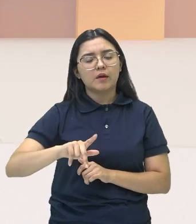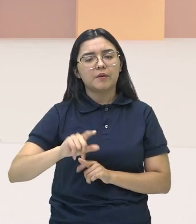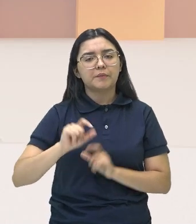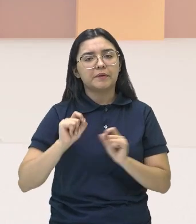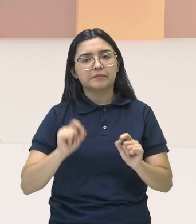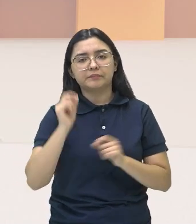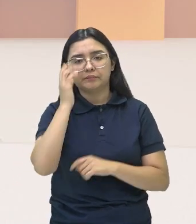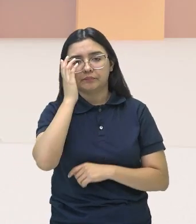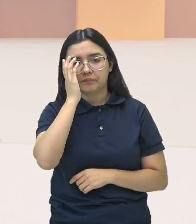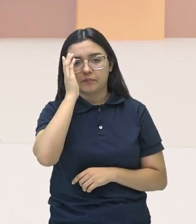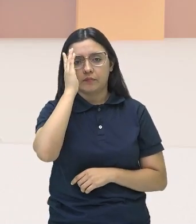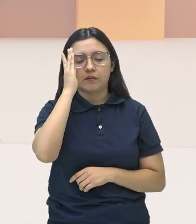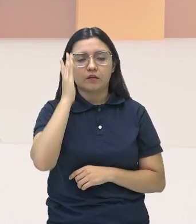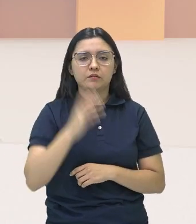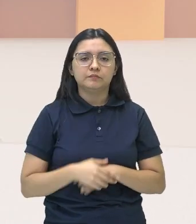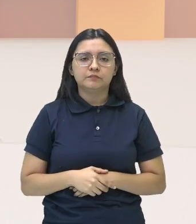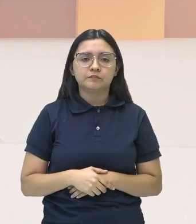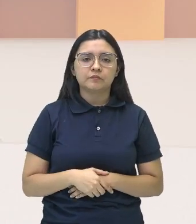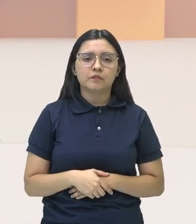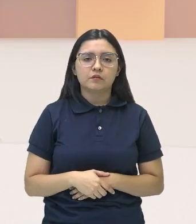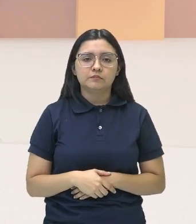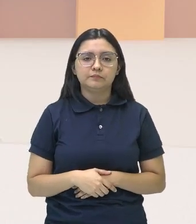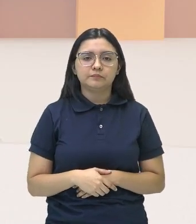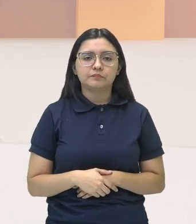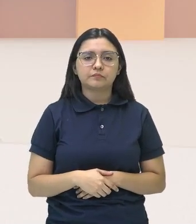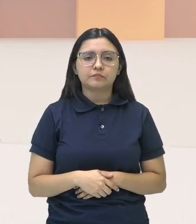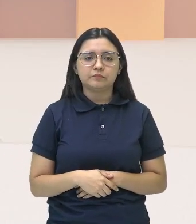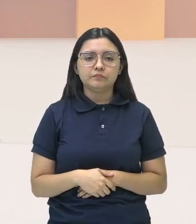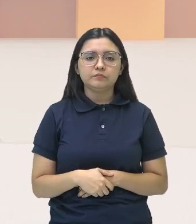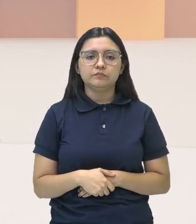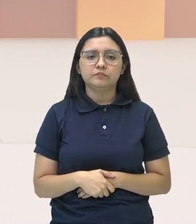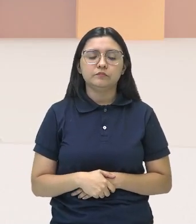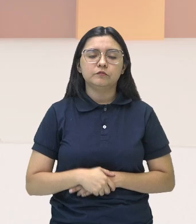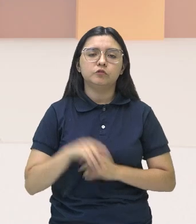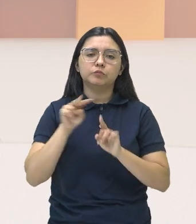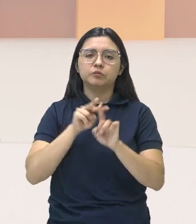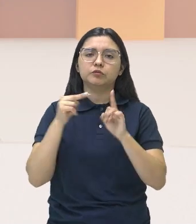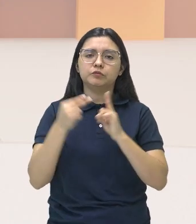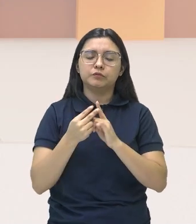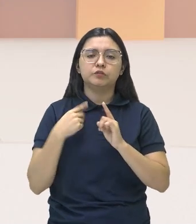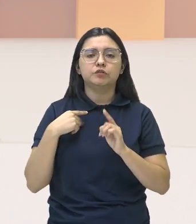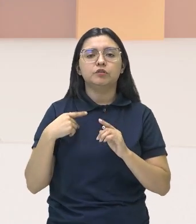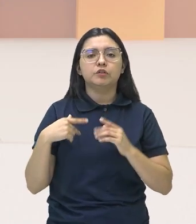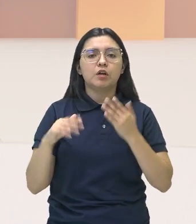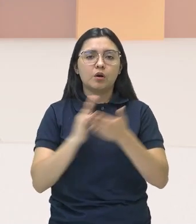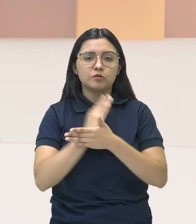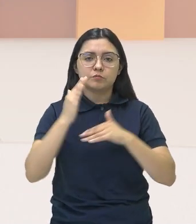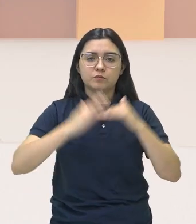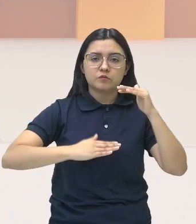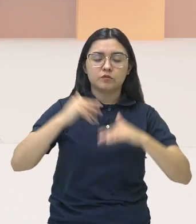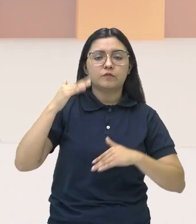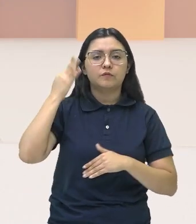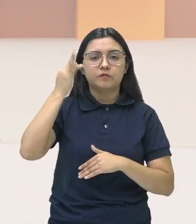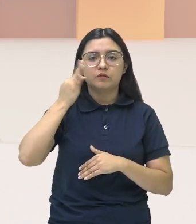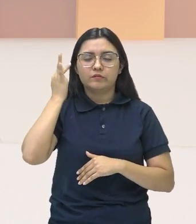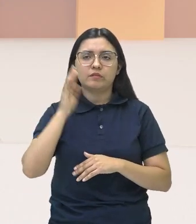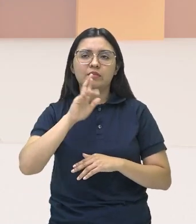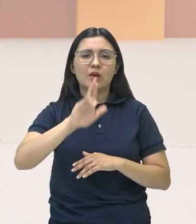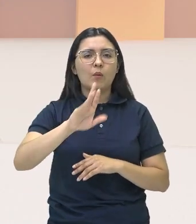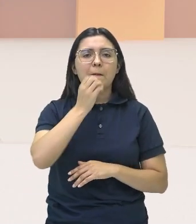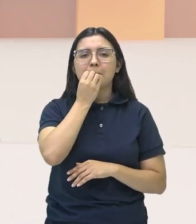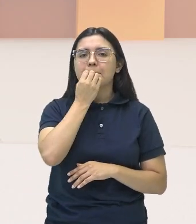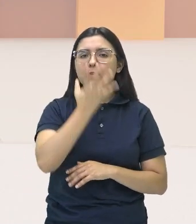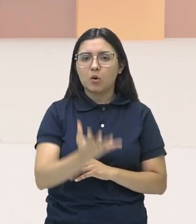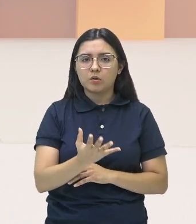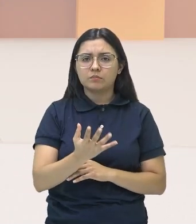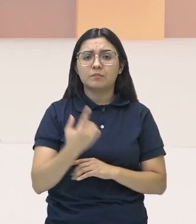que de uma certa maneira, no ponto de vista de alguns filósofos, não é algo que seria bom em si.